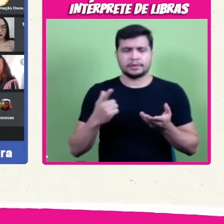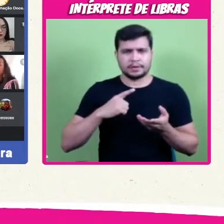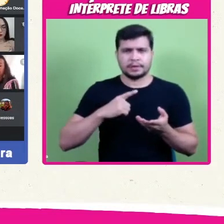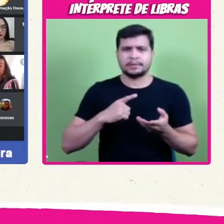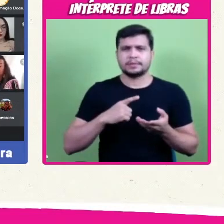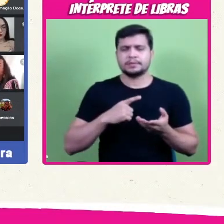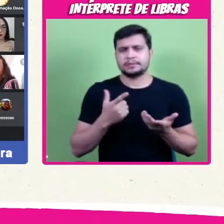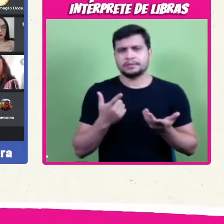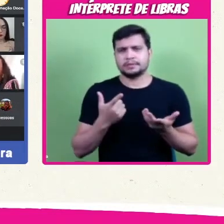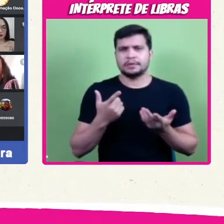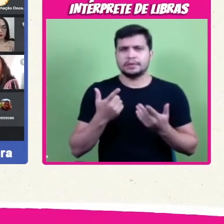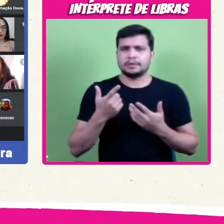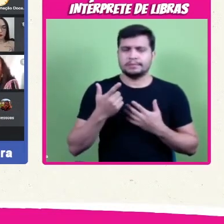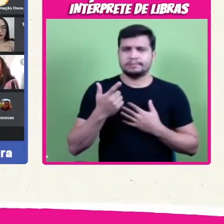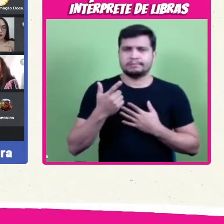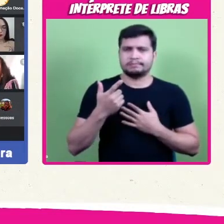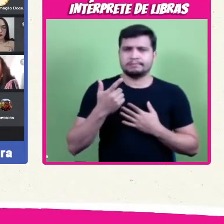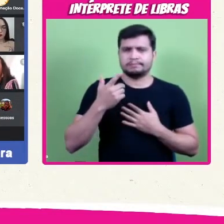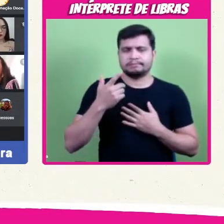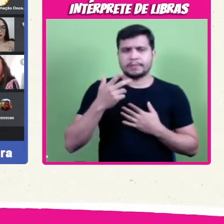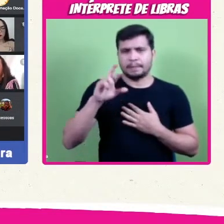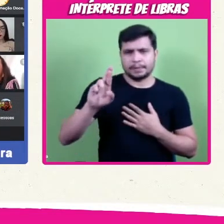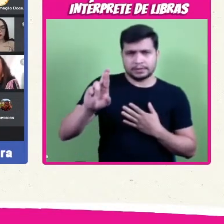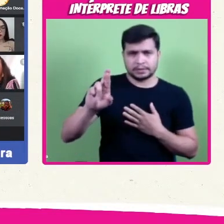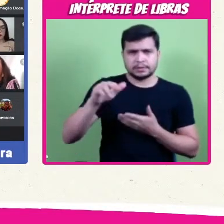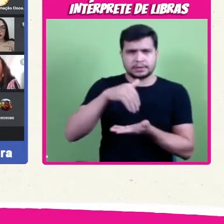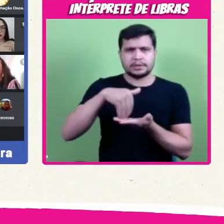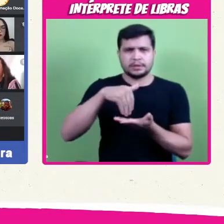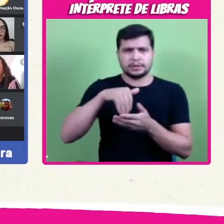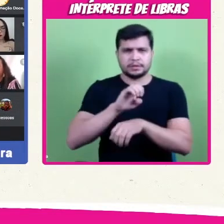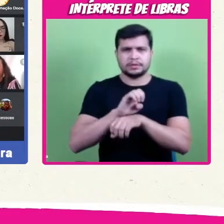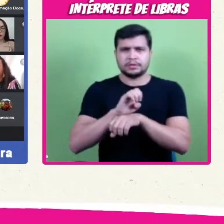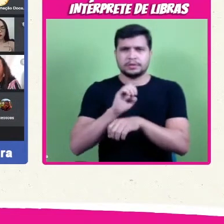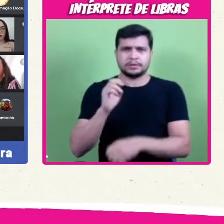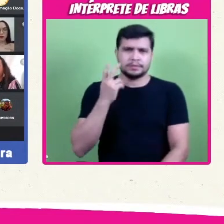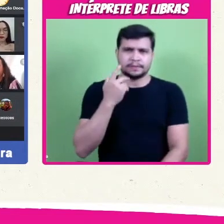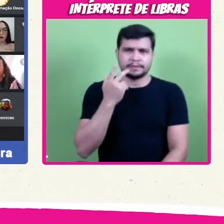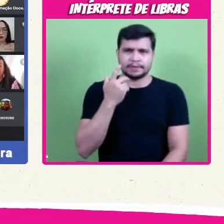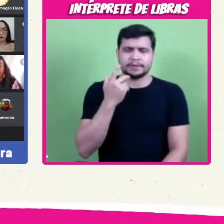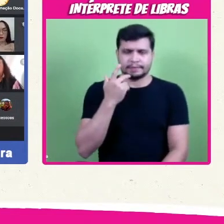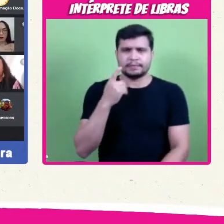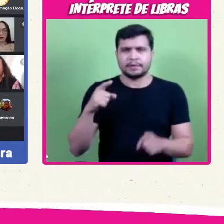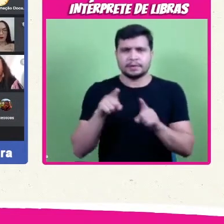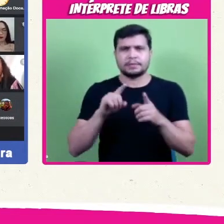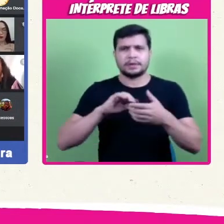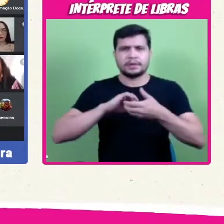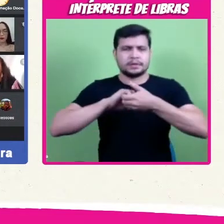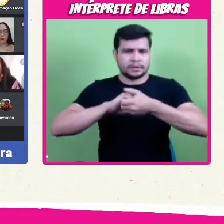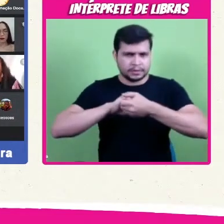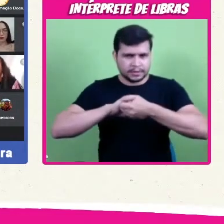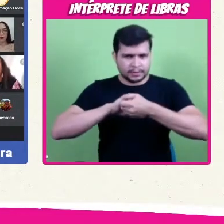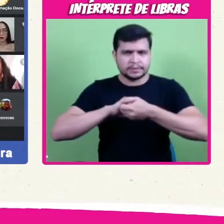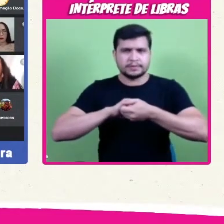direção da Secretaria da Educação do Estado do Ceará, saudamos esse festival